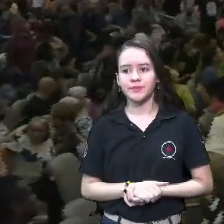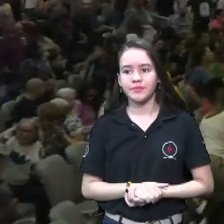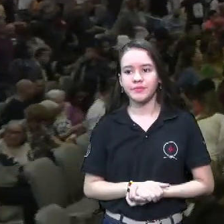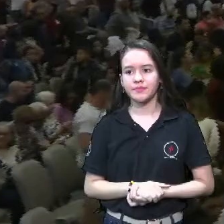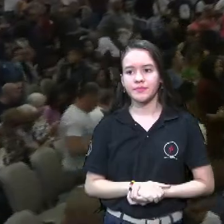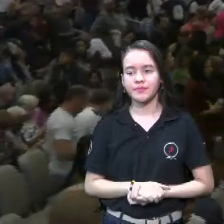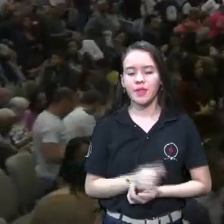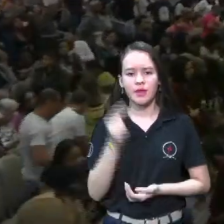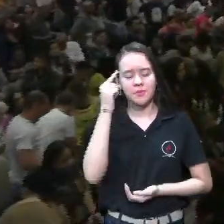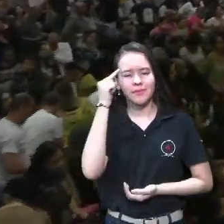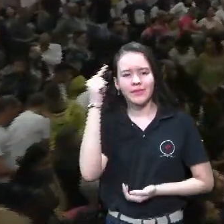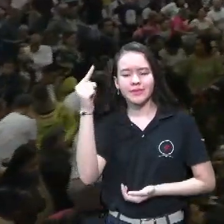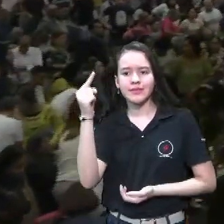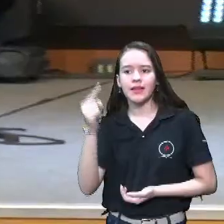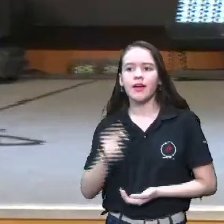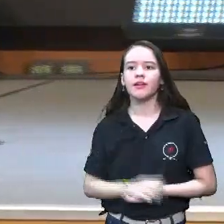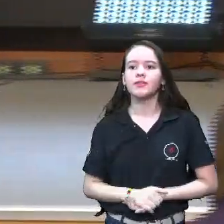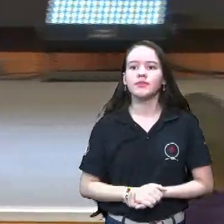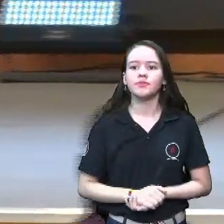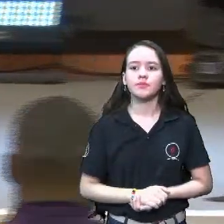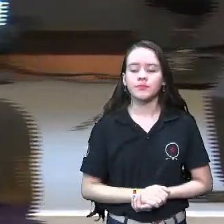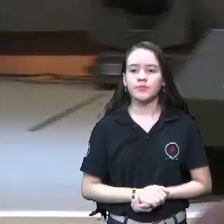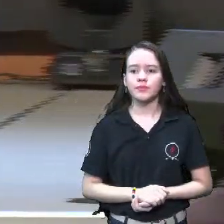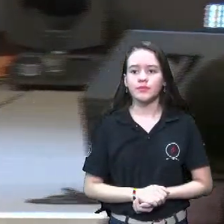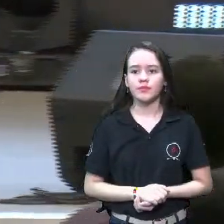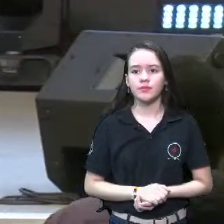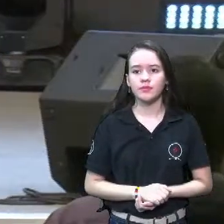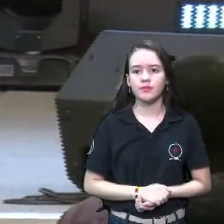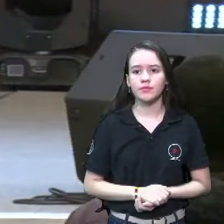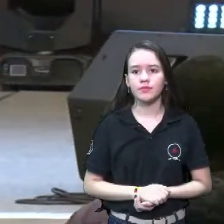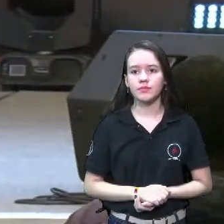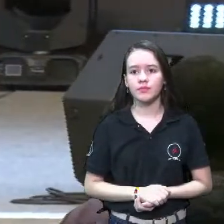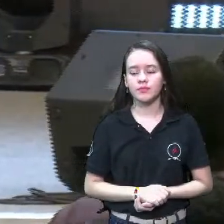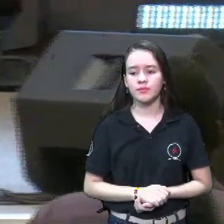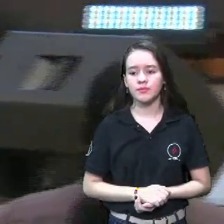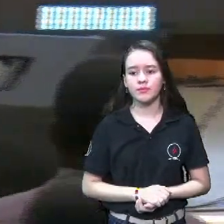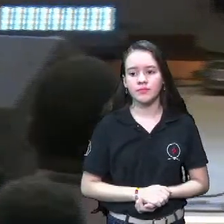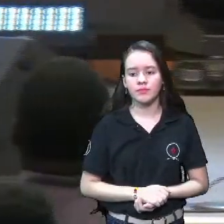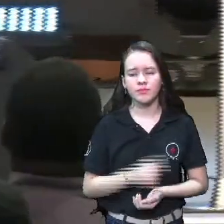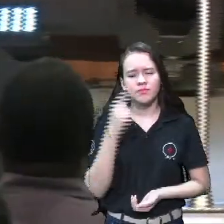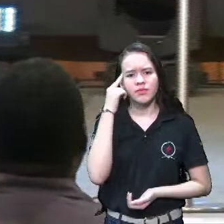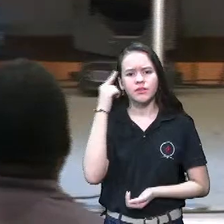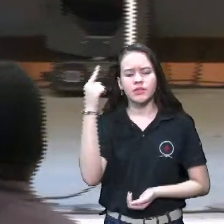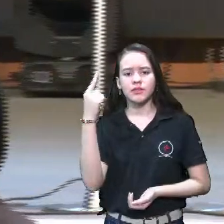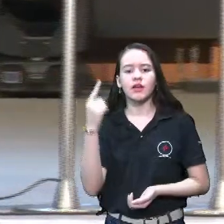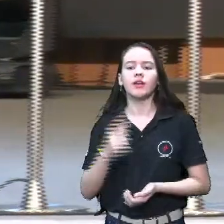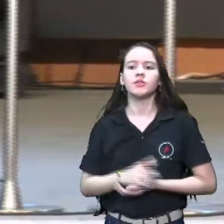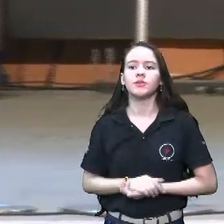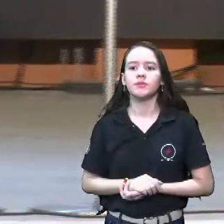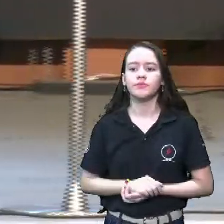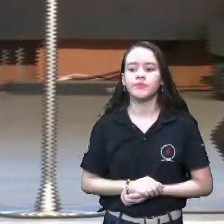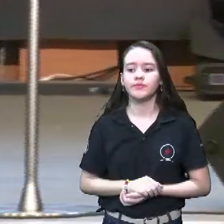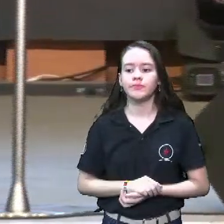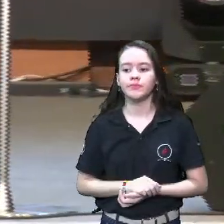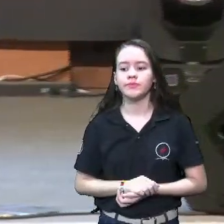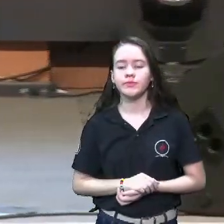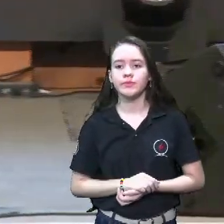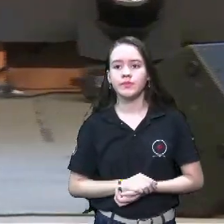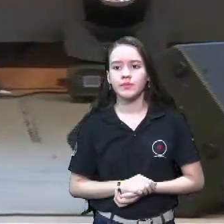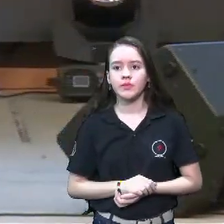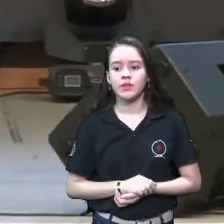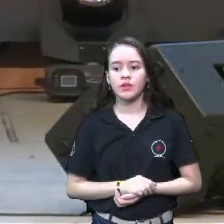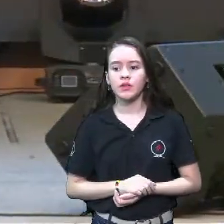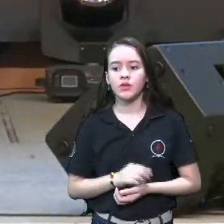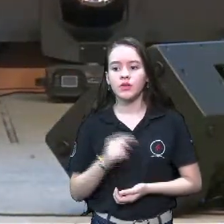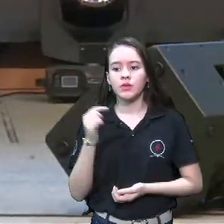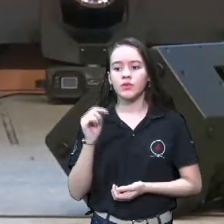Eu fico pensando, irmão, sabe, o louvor pode subir, eu fico pensando em tudo que